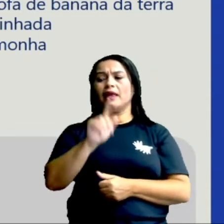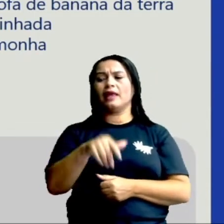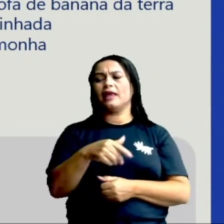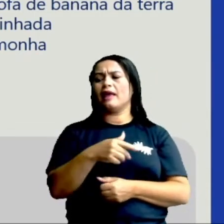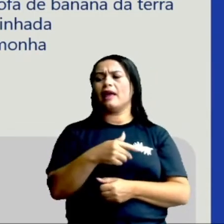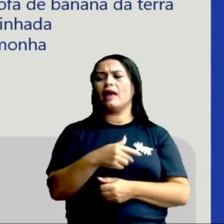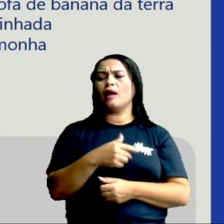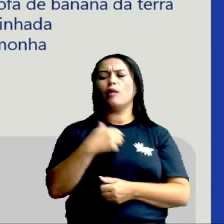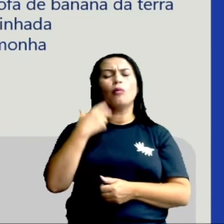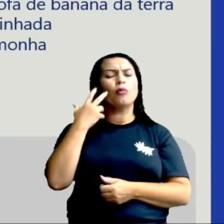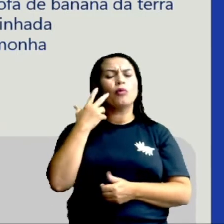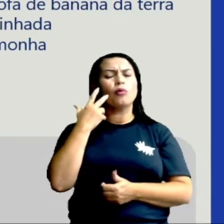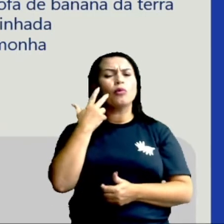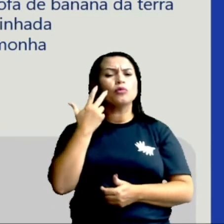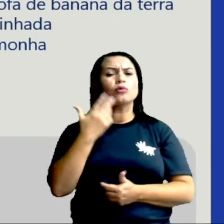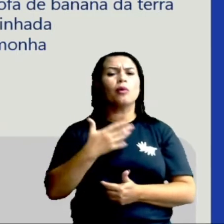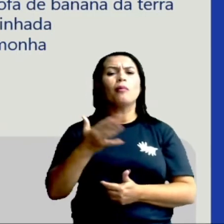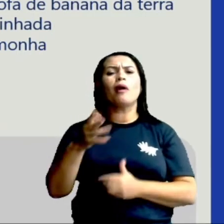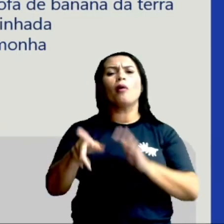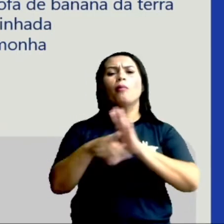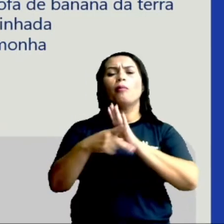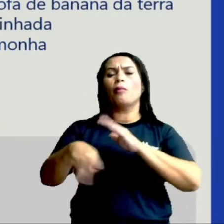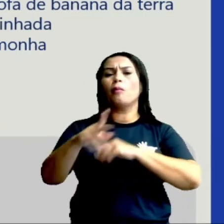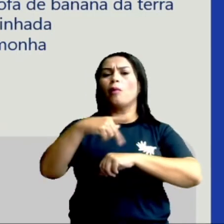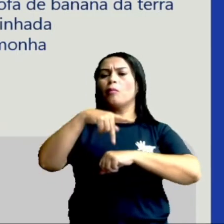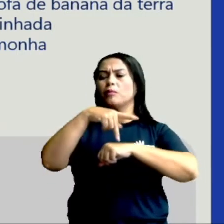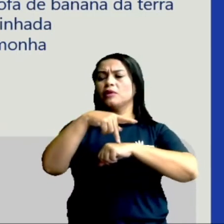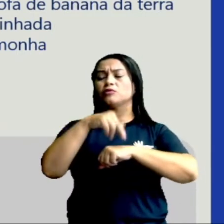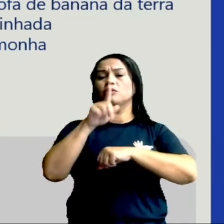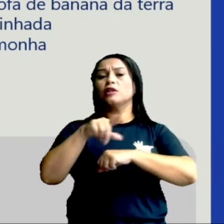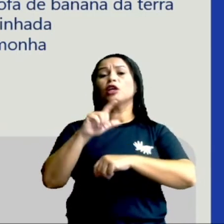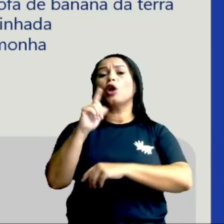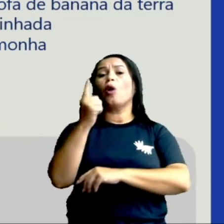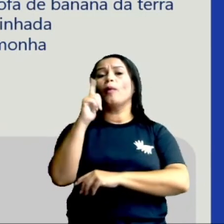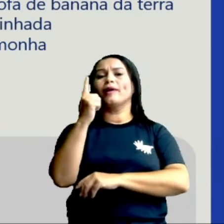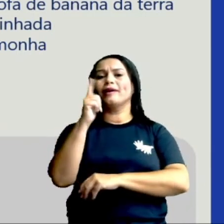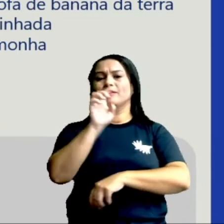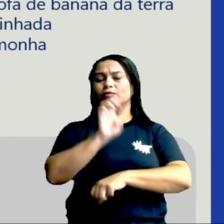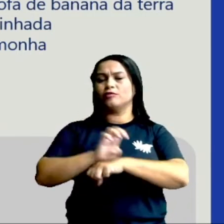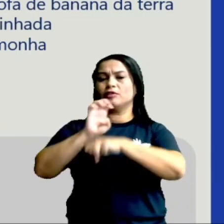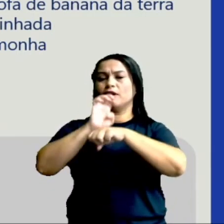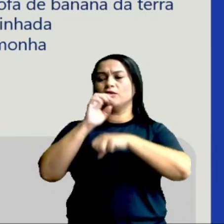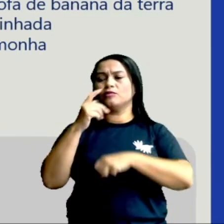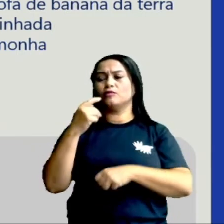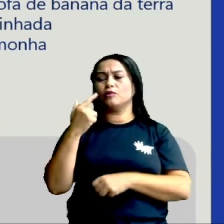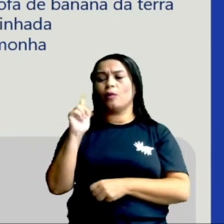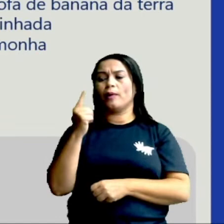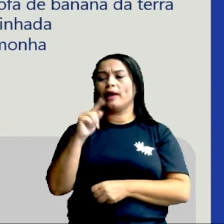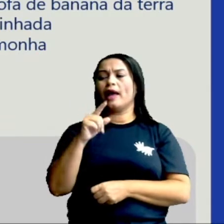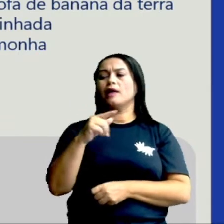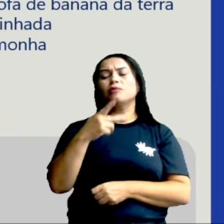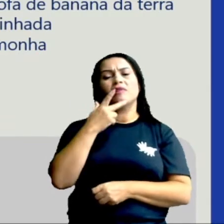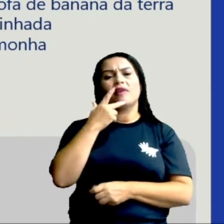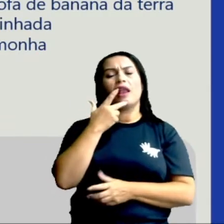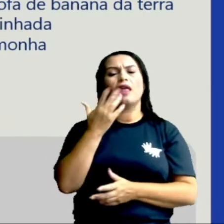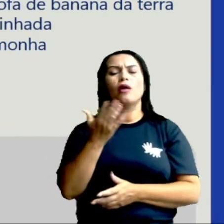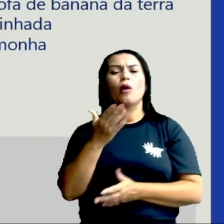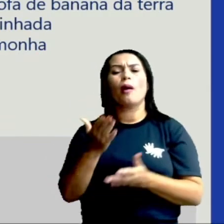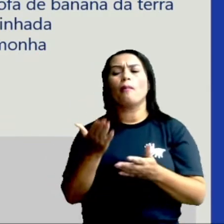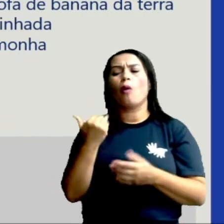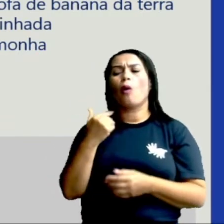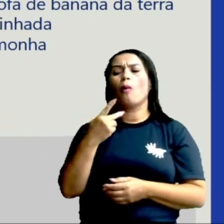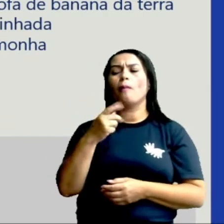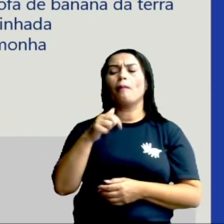nessa região, principalmente para a cultura goiânia, tá? No estado de Goiás. O pequi, como eu falei agora há